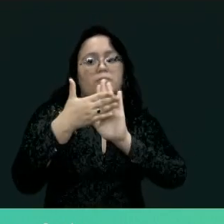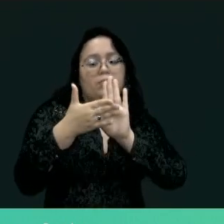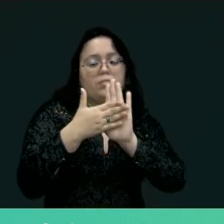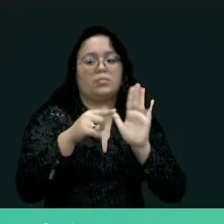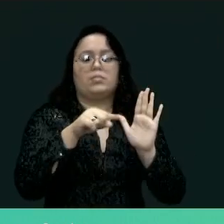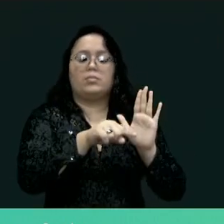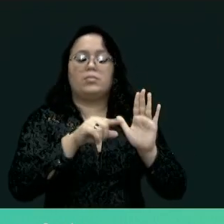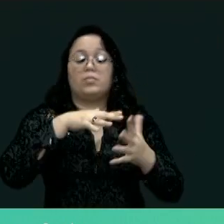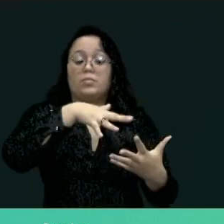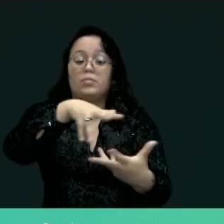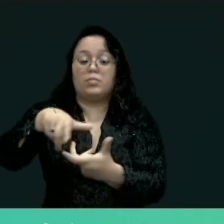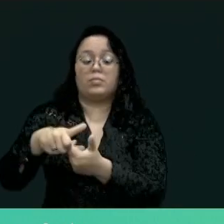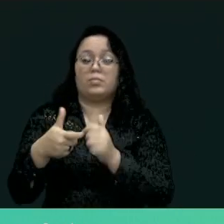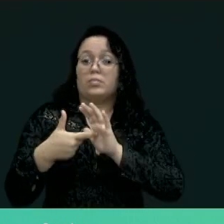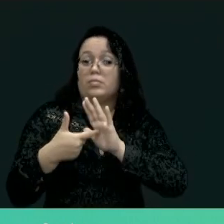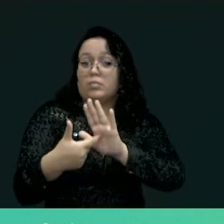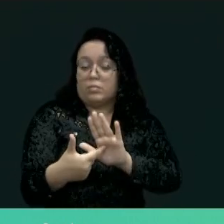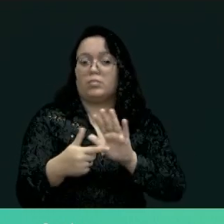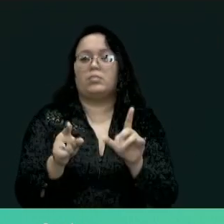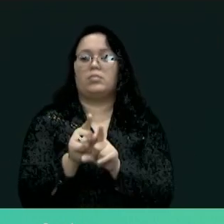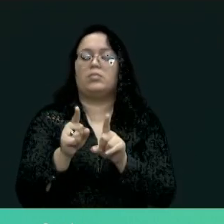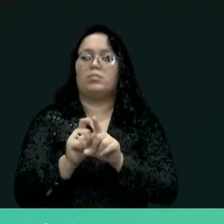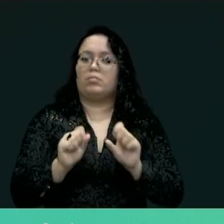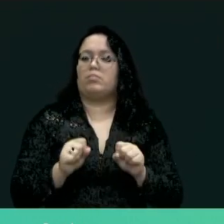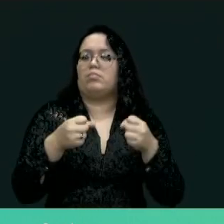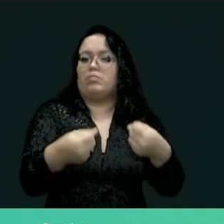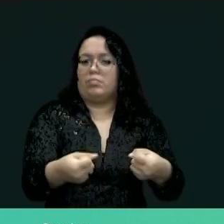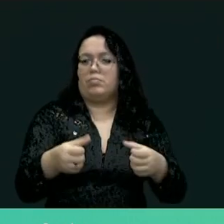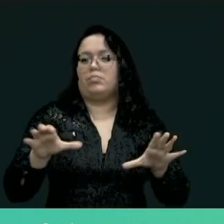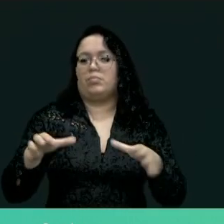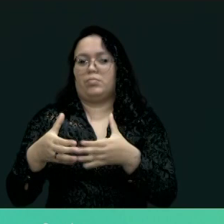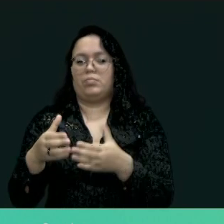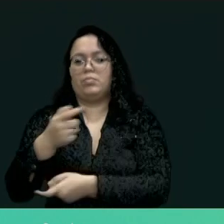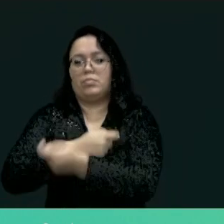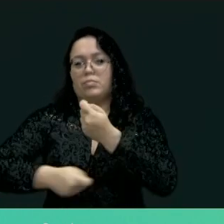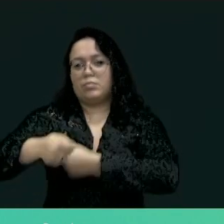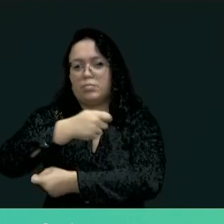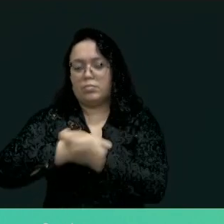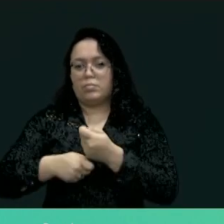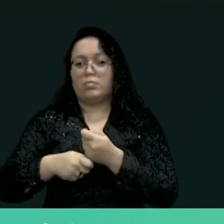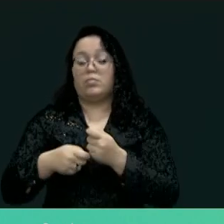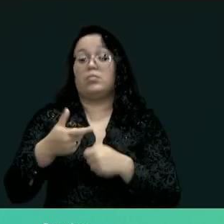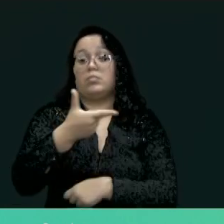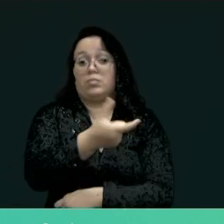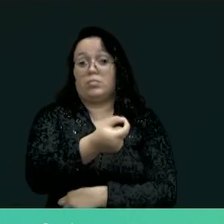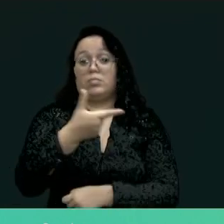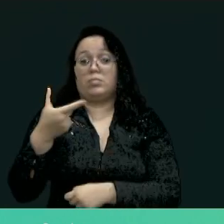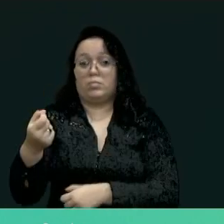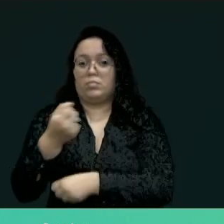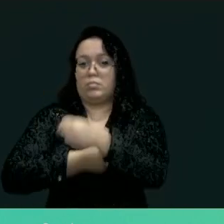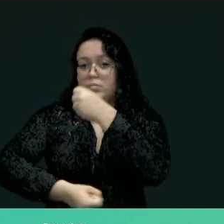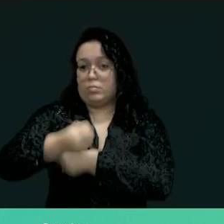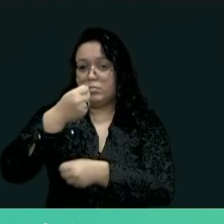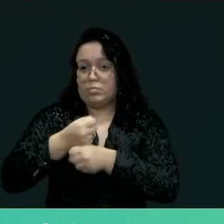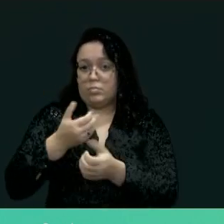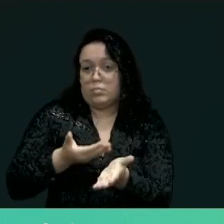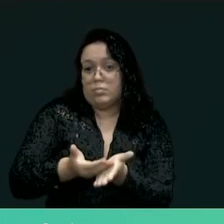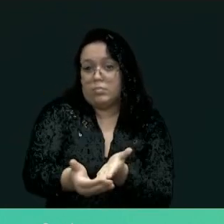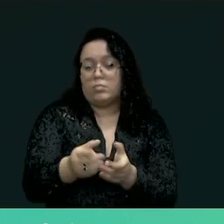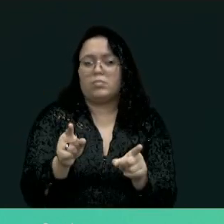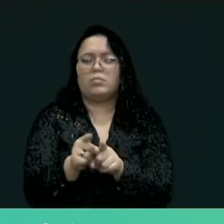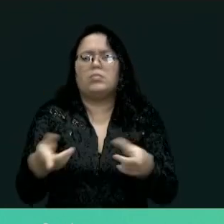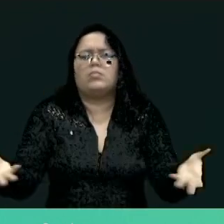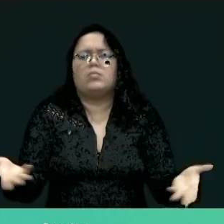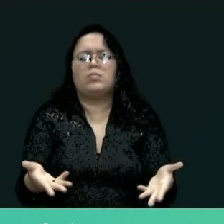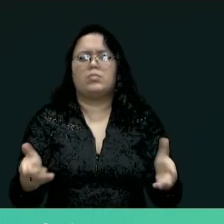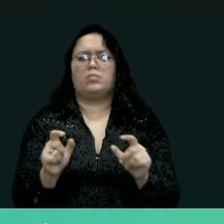que o mundo está apresentando, o forte engajamento do setor financeiro a partir de 2020, e o fato de que